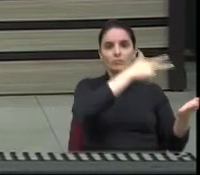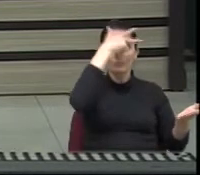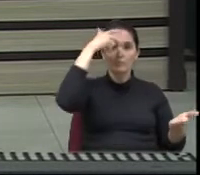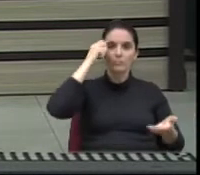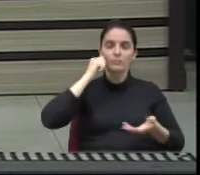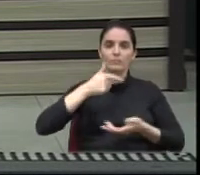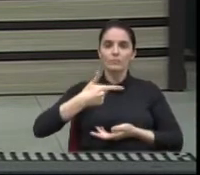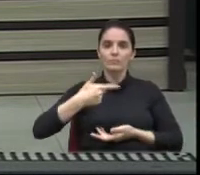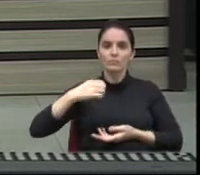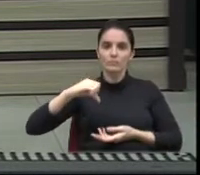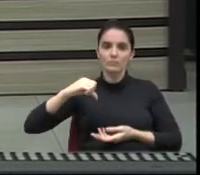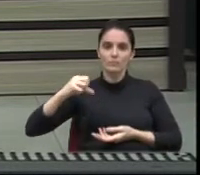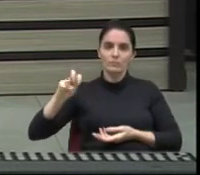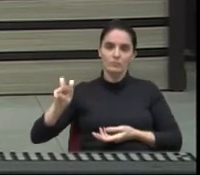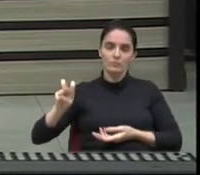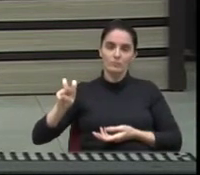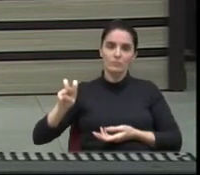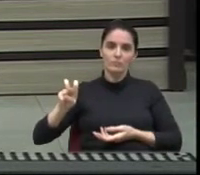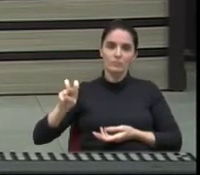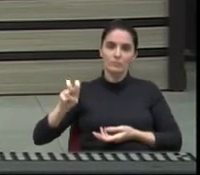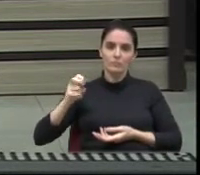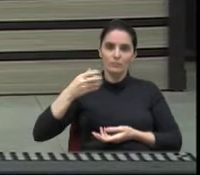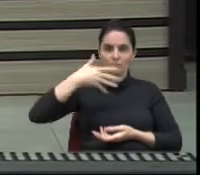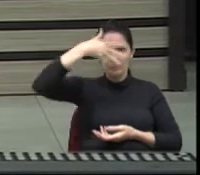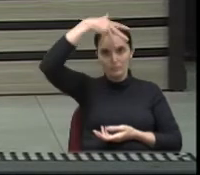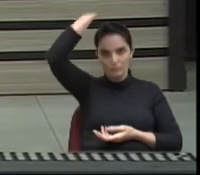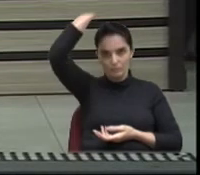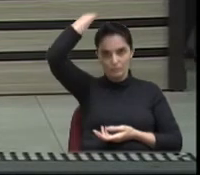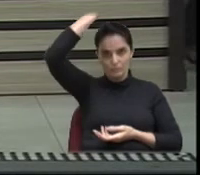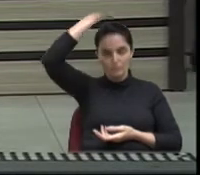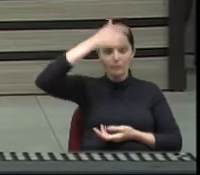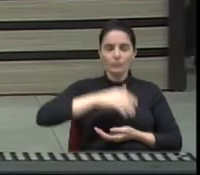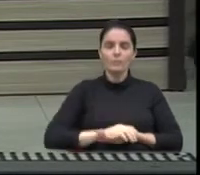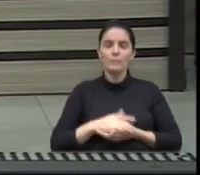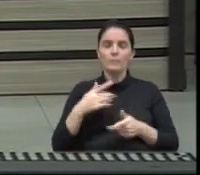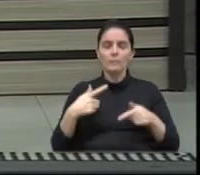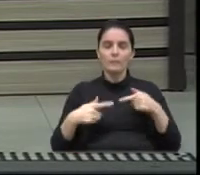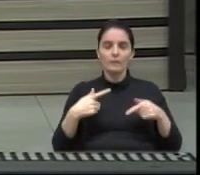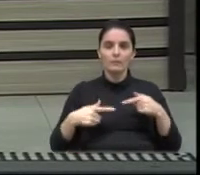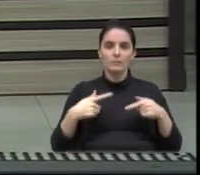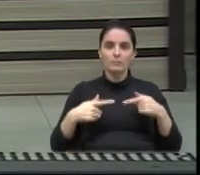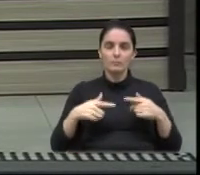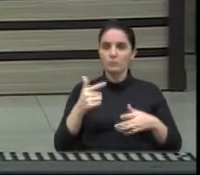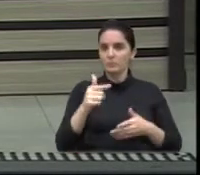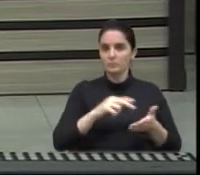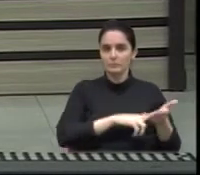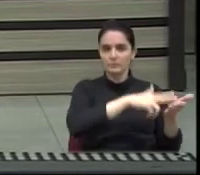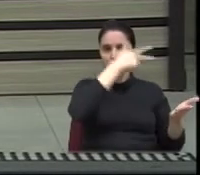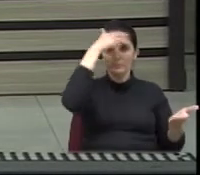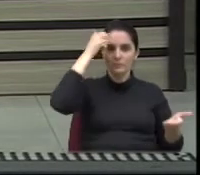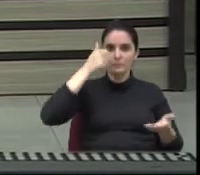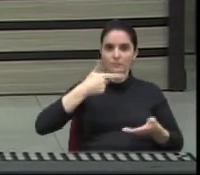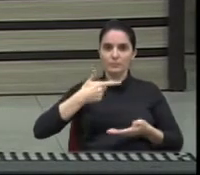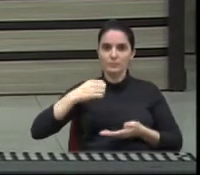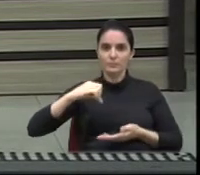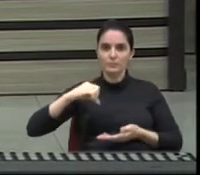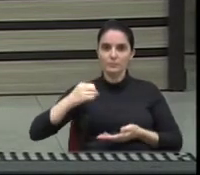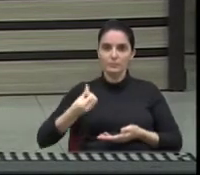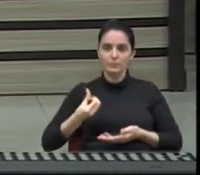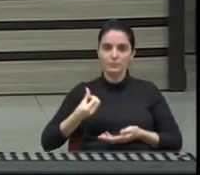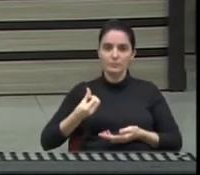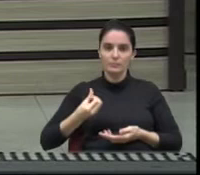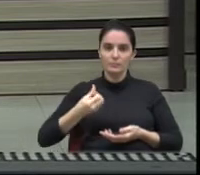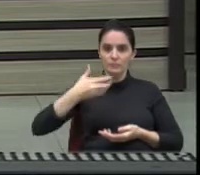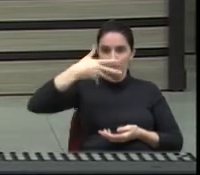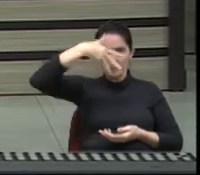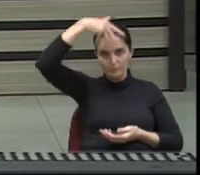executivo. 295, Antônio Franco de Moraes. Em discussão, não havendo ao executivo. 296, Antônio